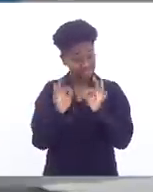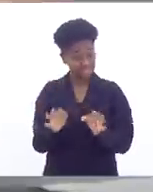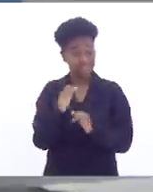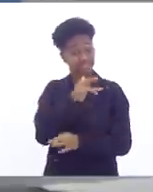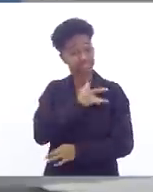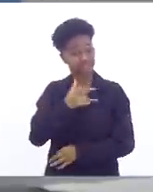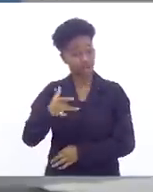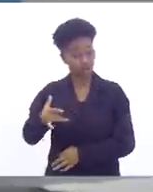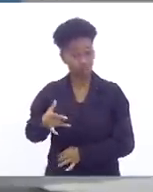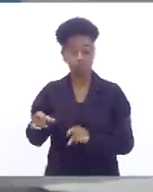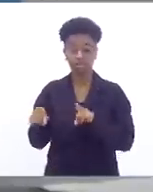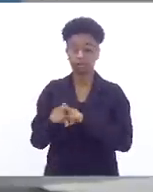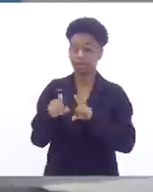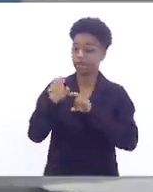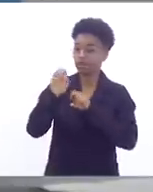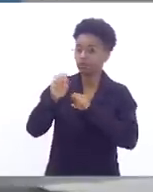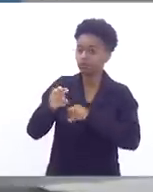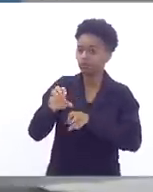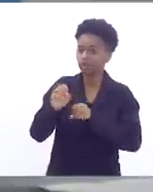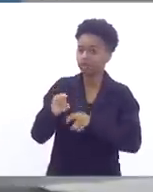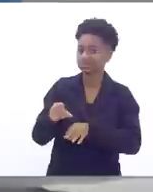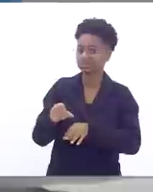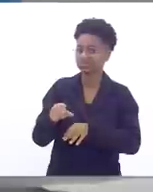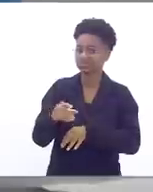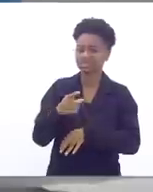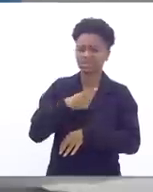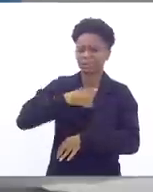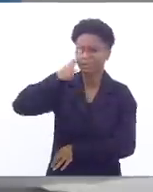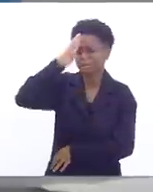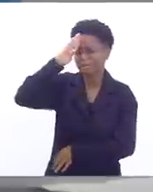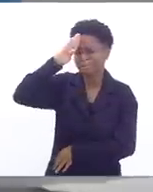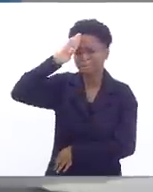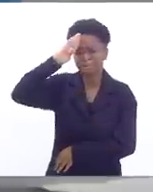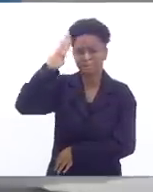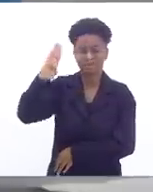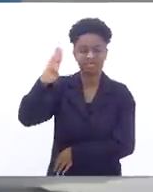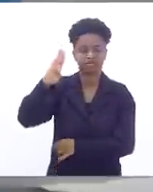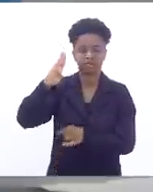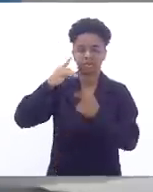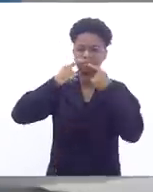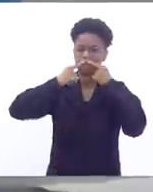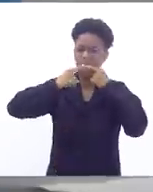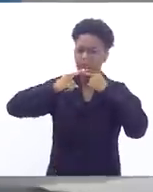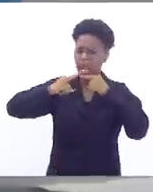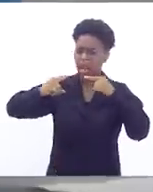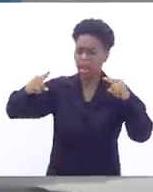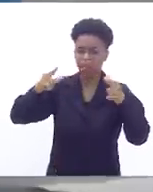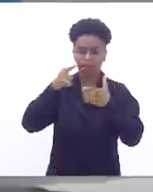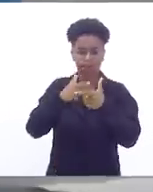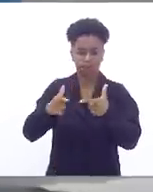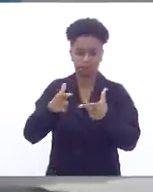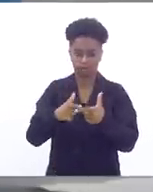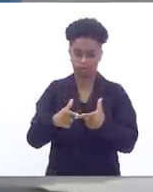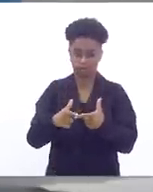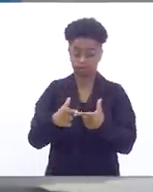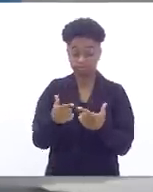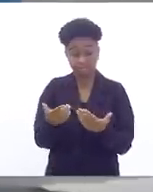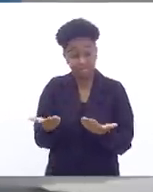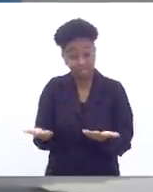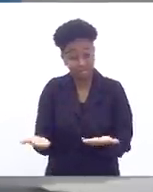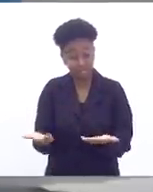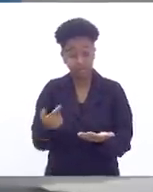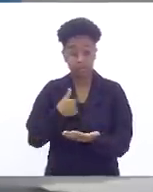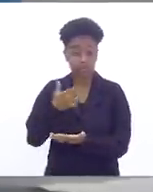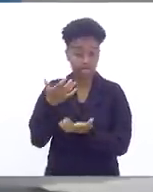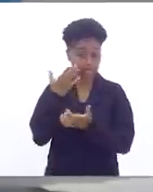saúde e da educação que a gente tem o maior número de questionamentos e problemas então assim eu